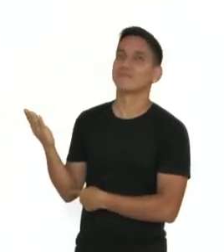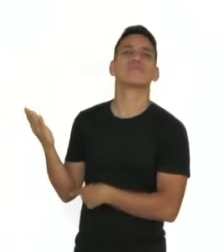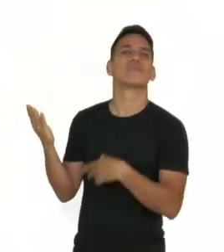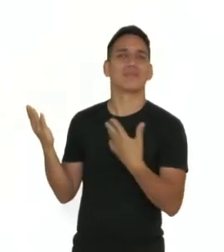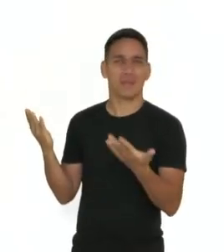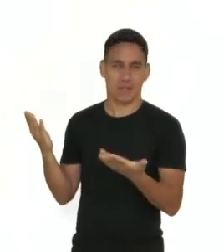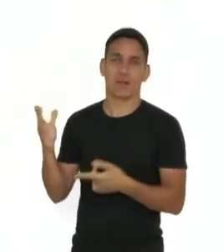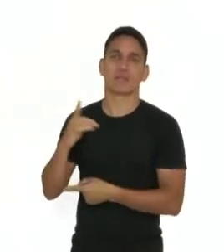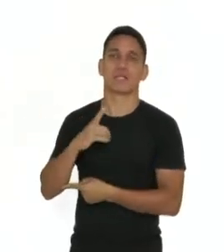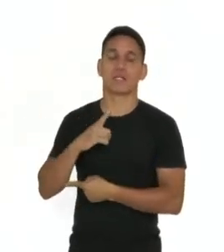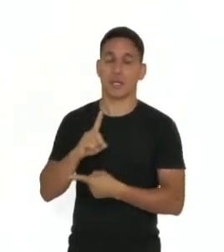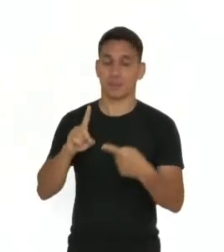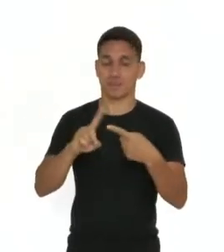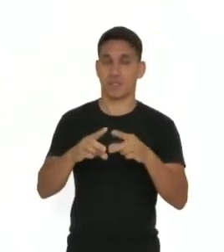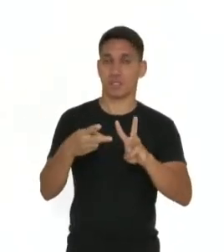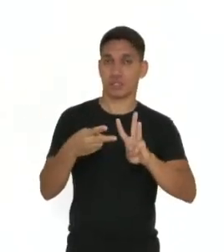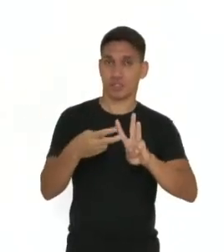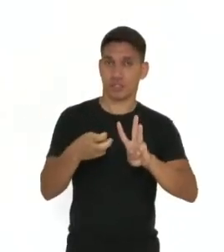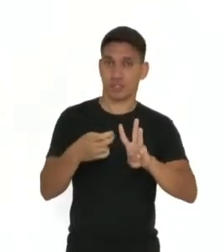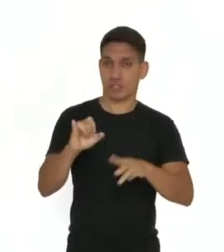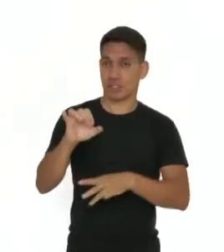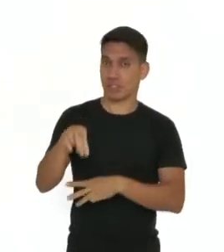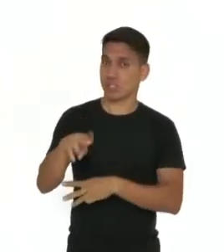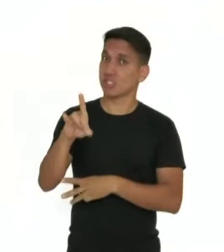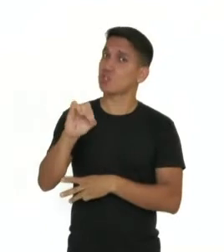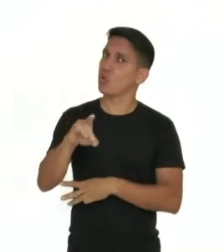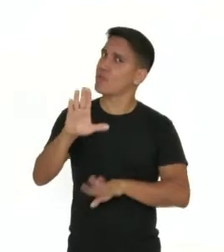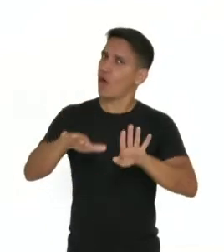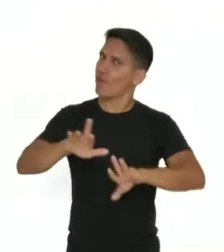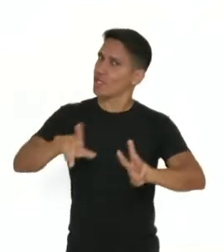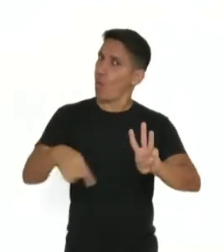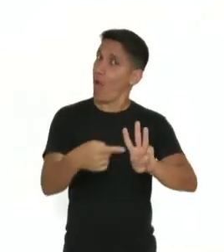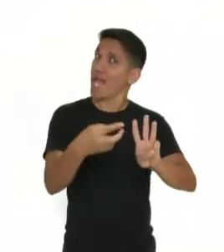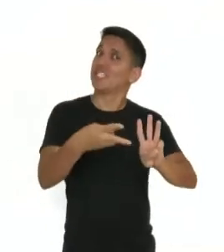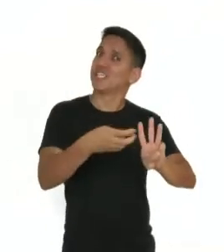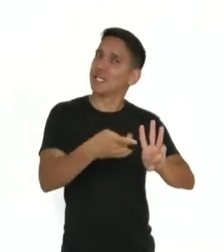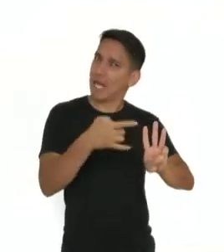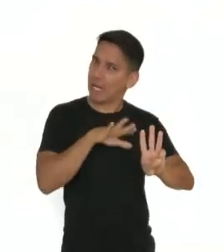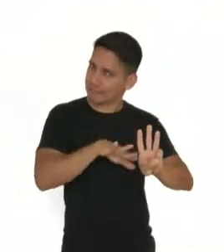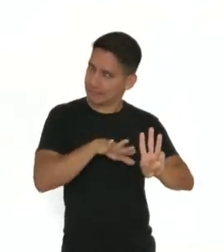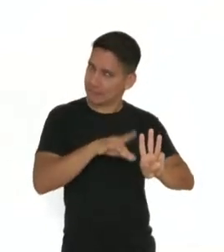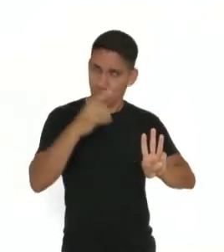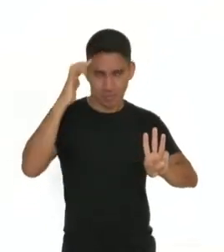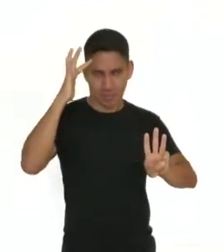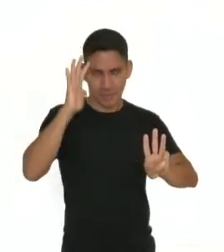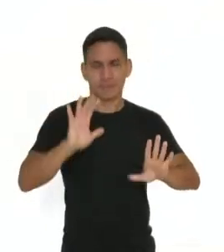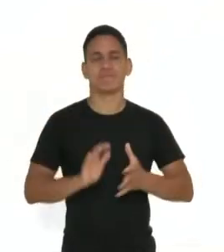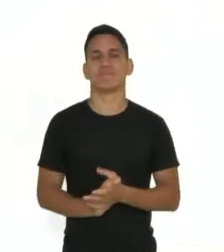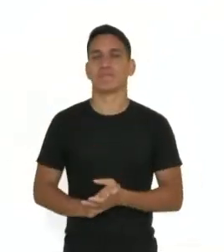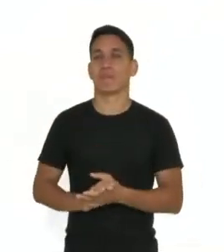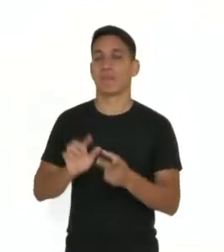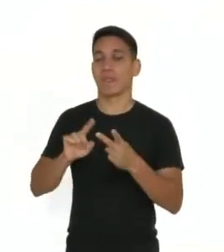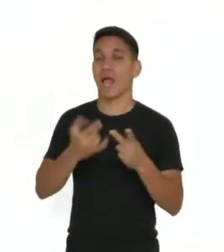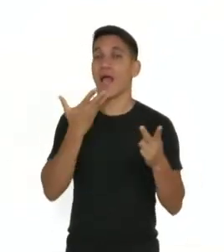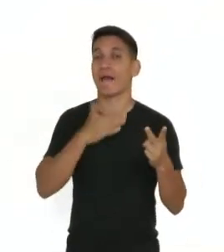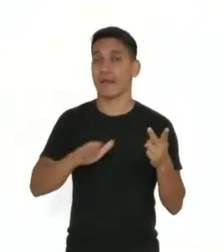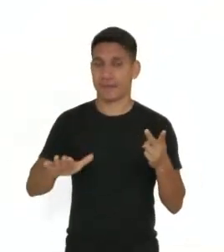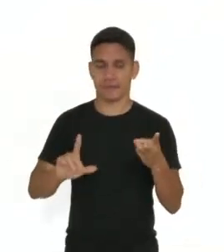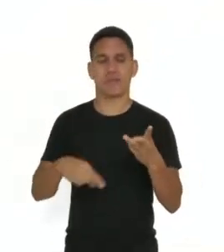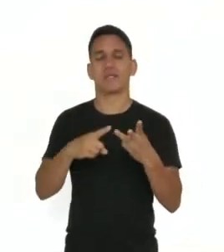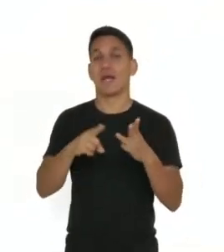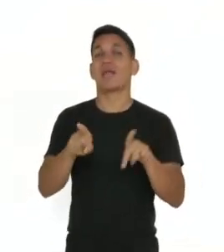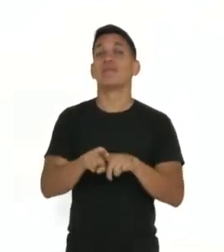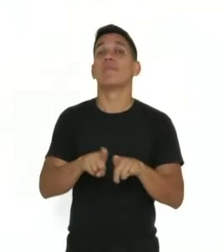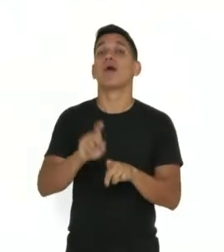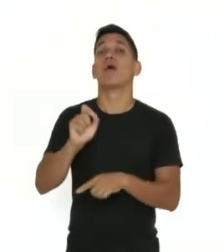os personagens são o índio, que talvez não seja um indígena, né? Pense a respeito. O menino e também o barbeiro,